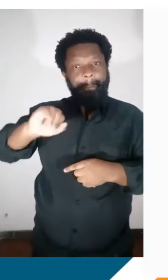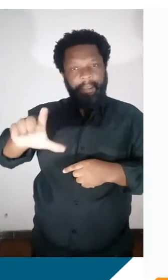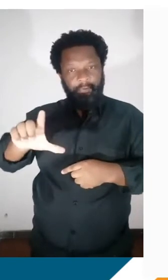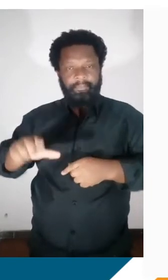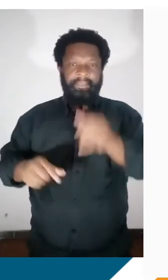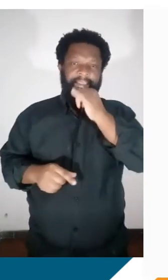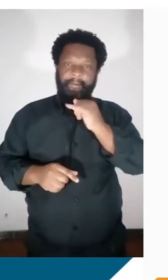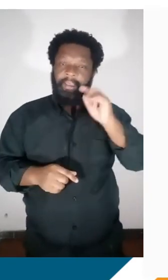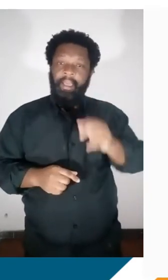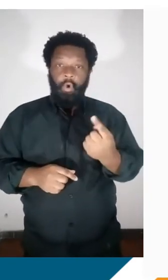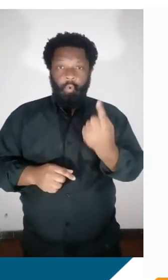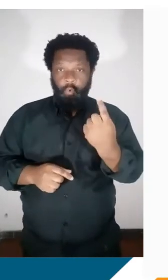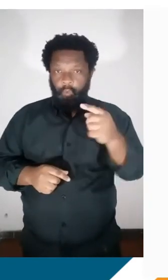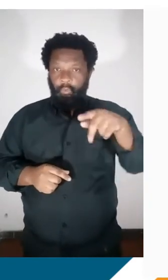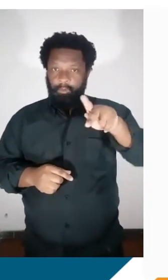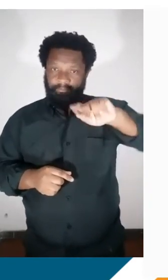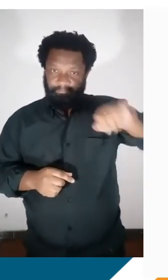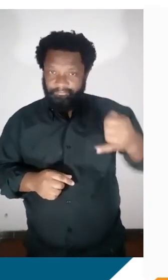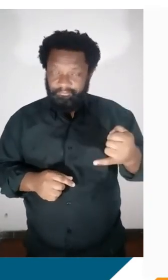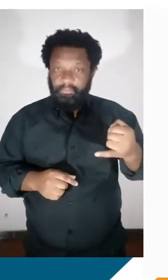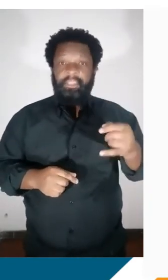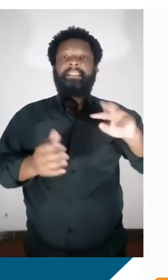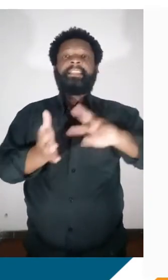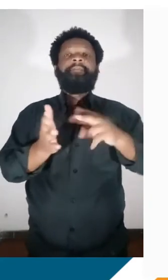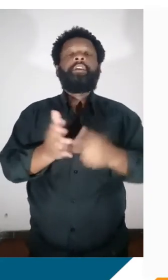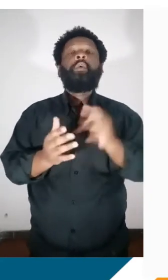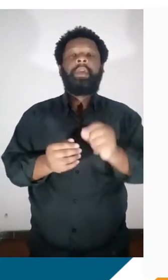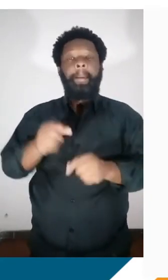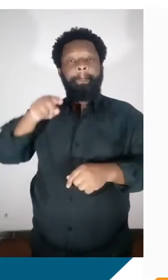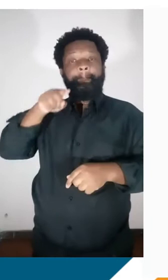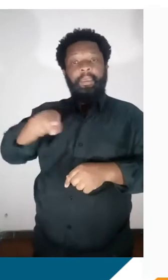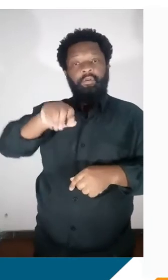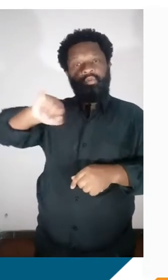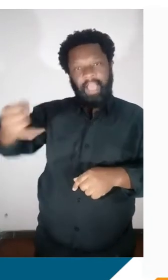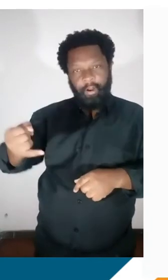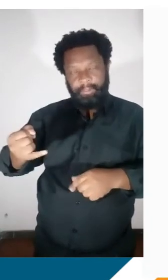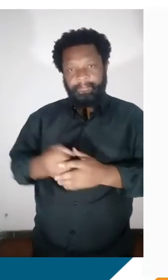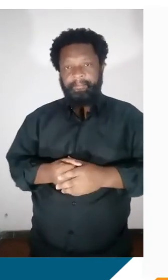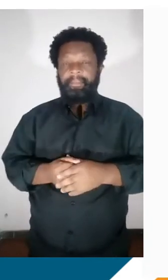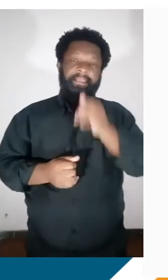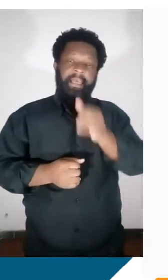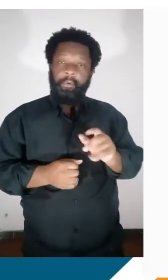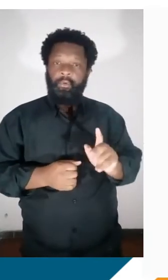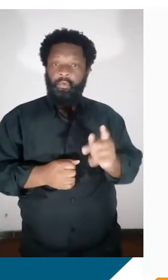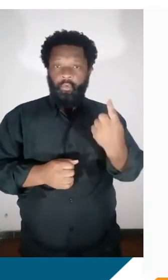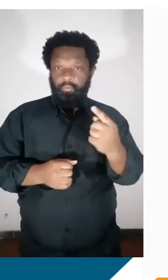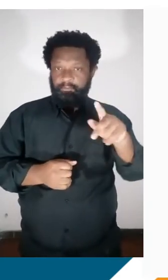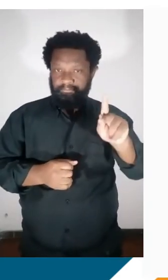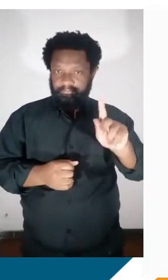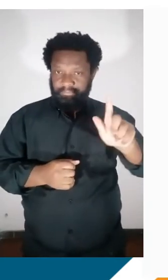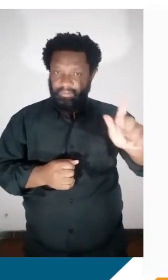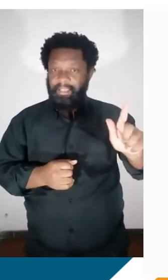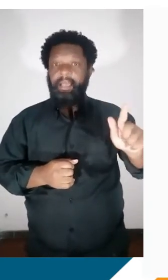1 kJ, esse KJ aí, significa que eu tenho 1000 joules. Eu tenho 1 kg, por exemplo,